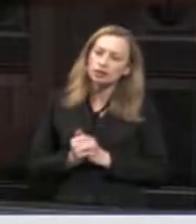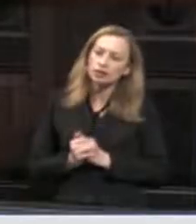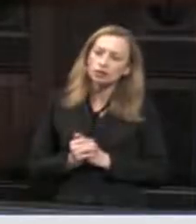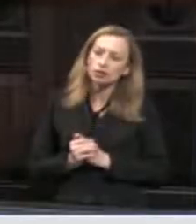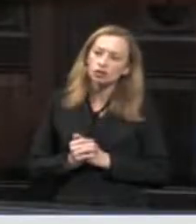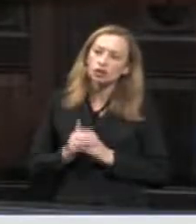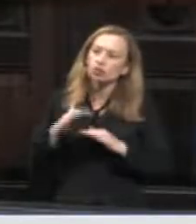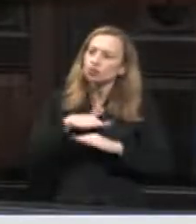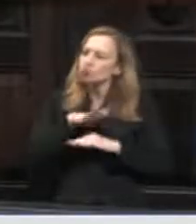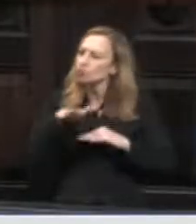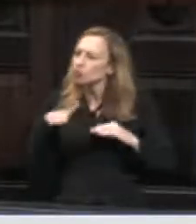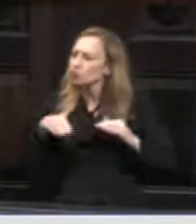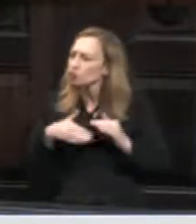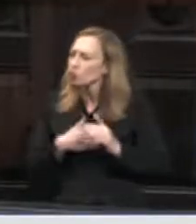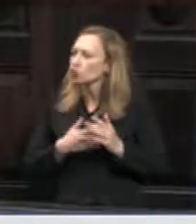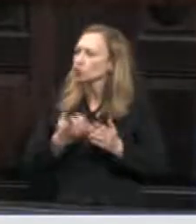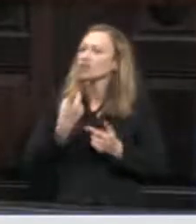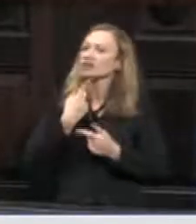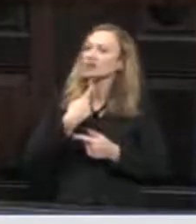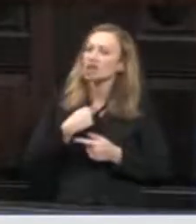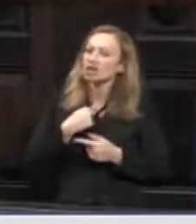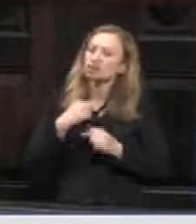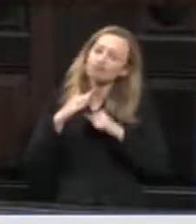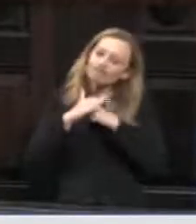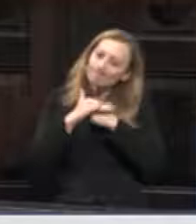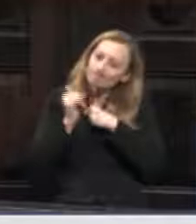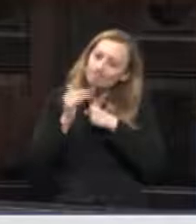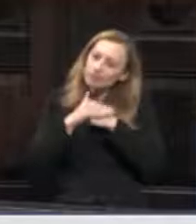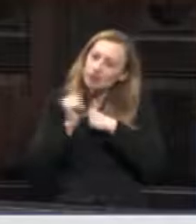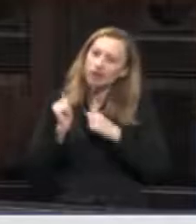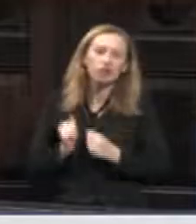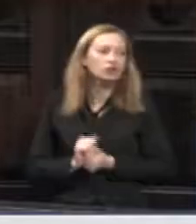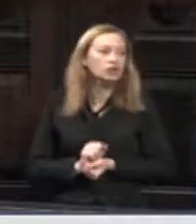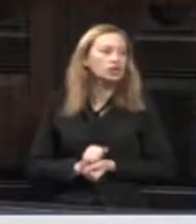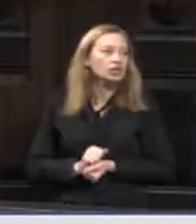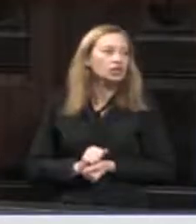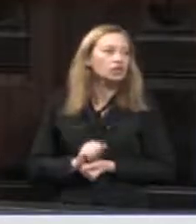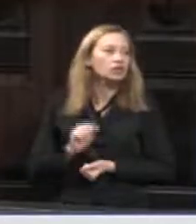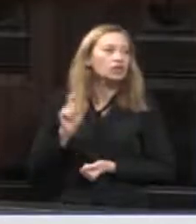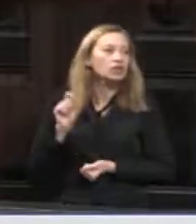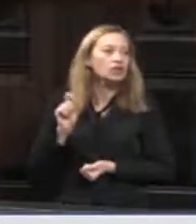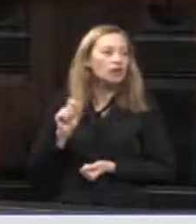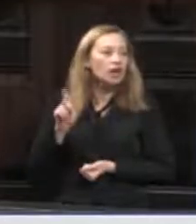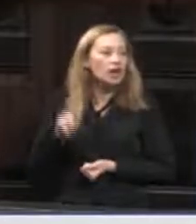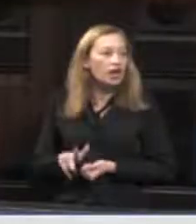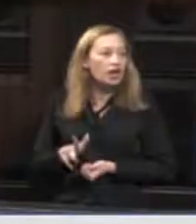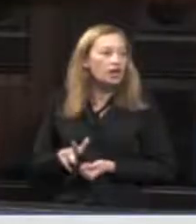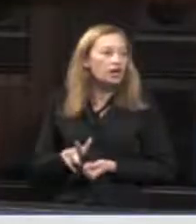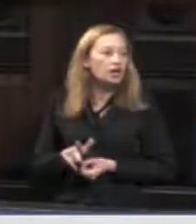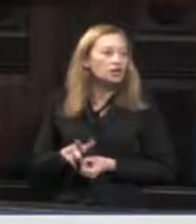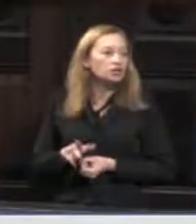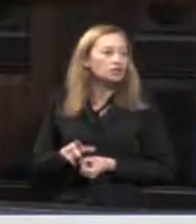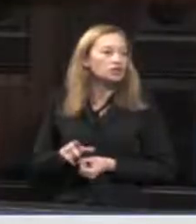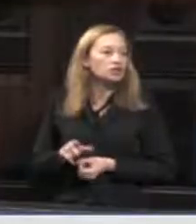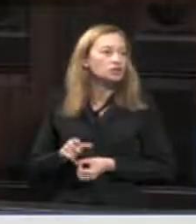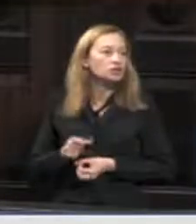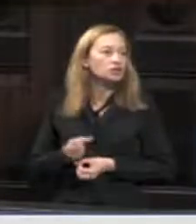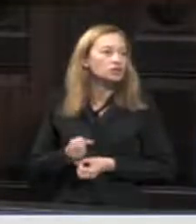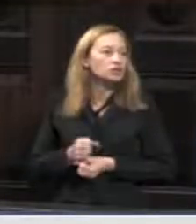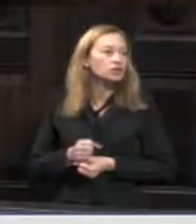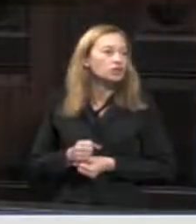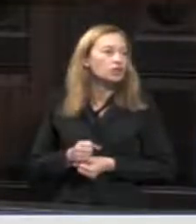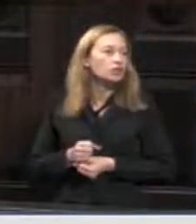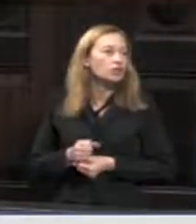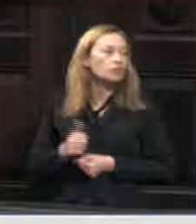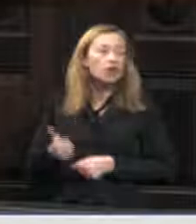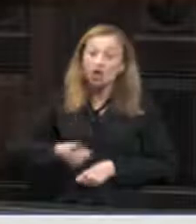toda a dedicação e todo o carinho, porque é a maior riqueza que Deus